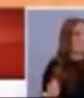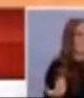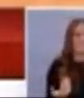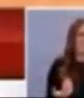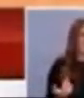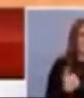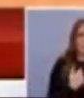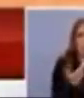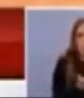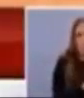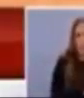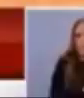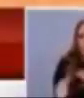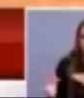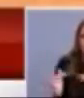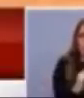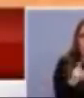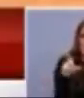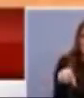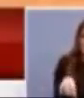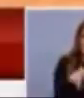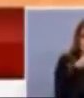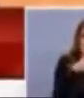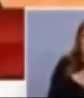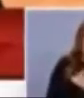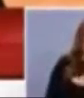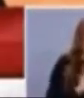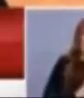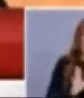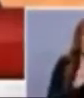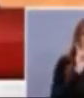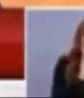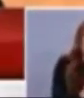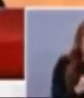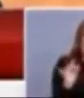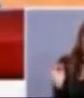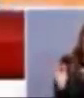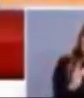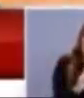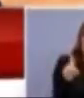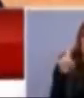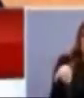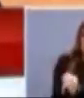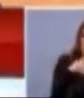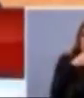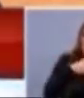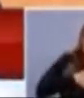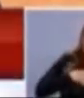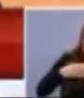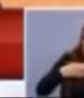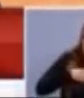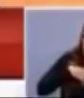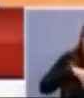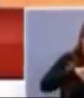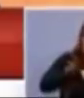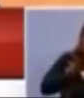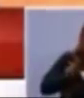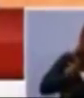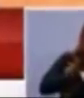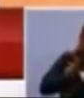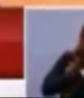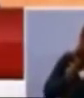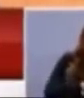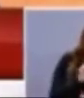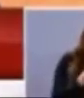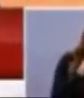mais ao estádio da luz nem não vou mais assistir a nenhum jogo no estádio do meu clube que este prefeito é